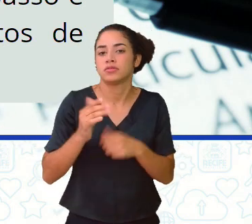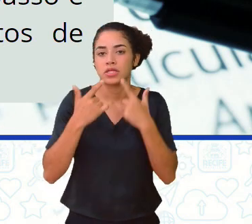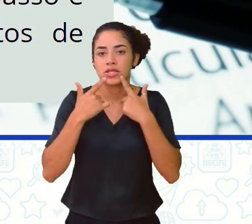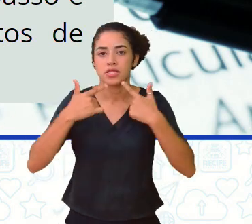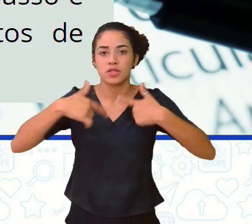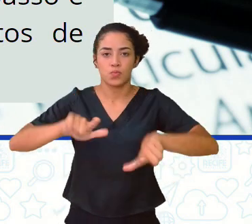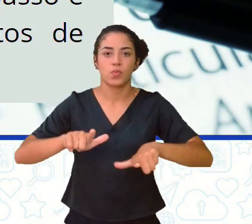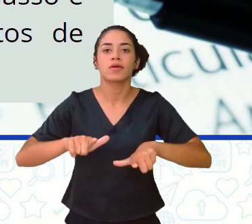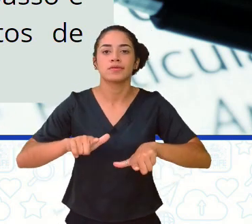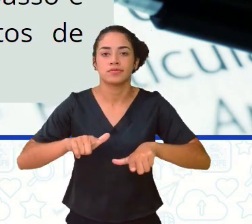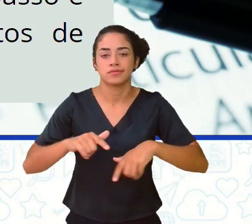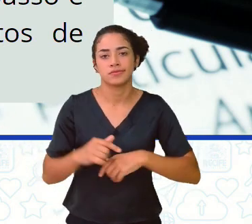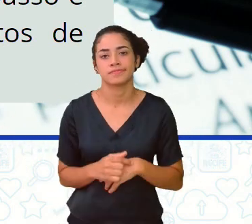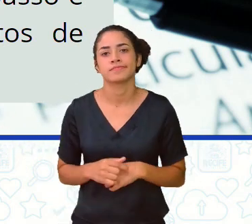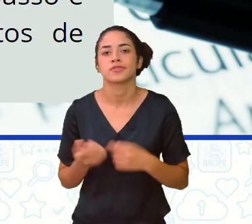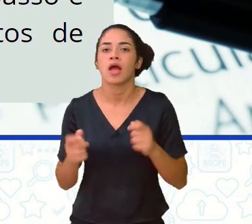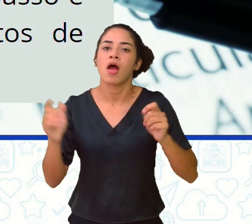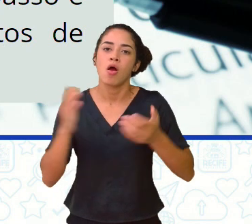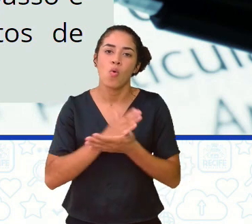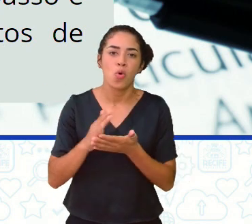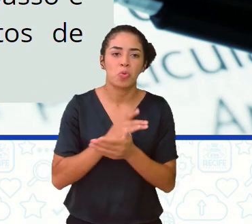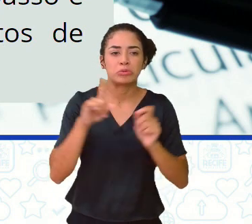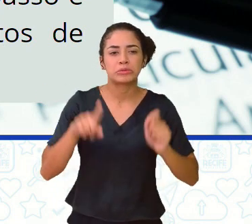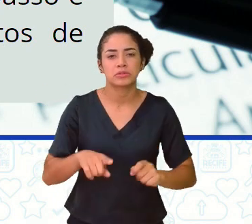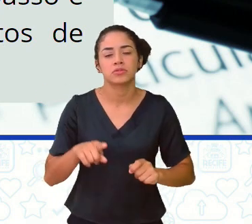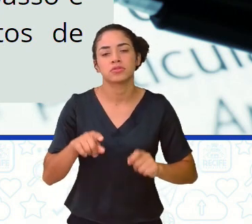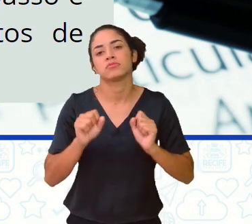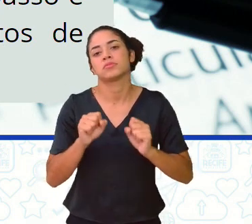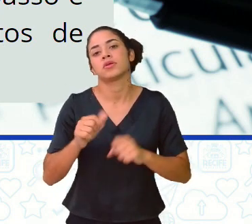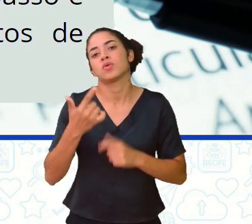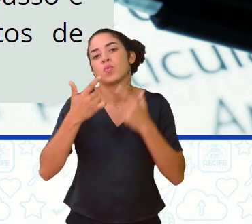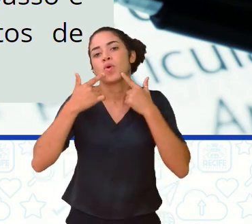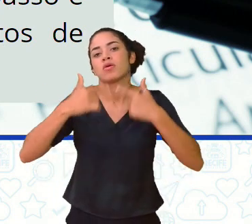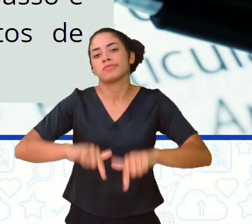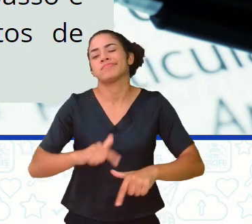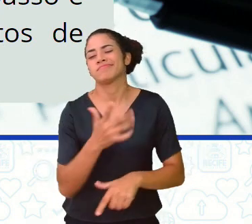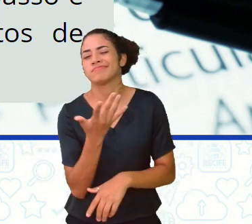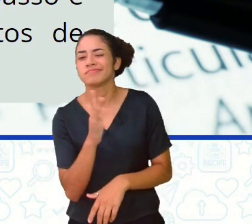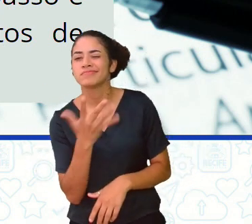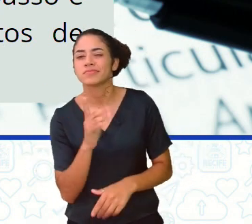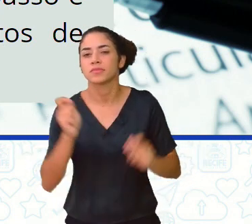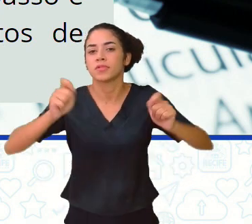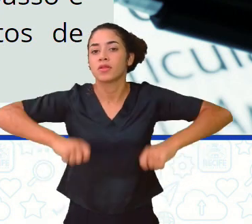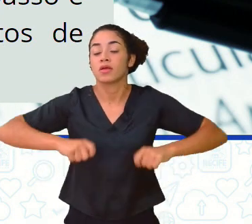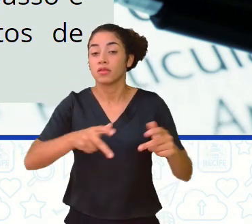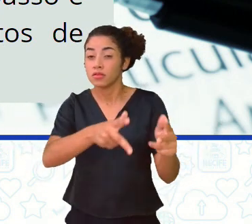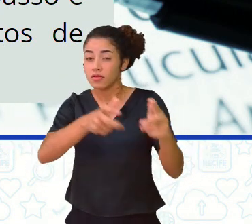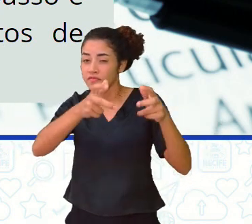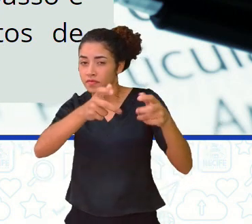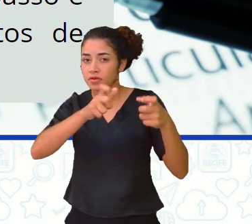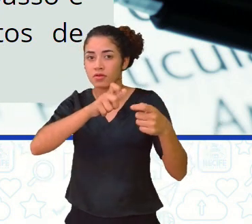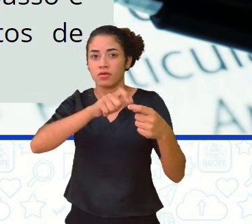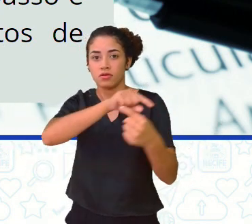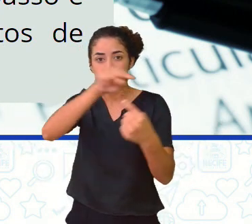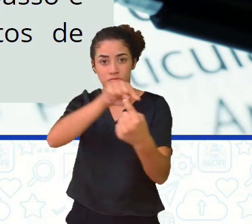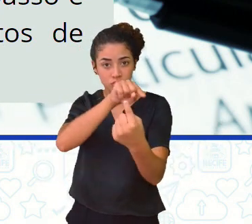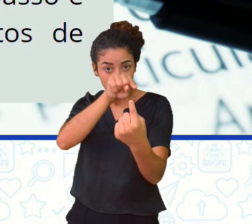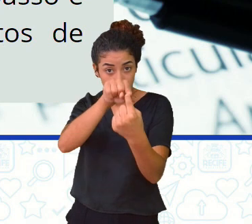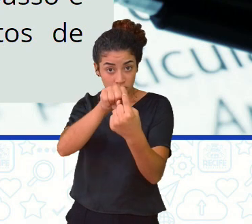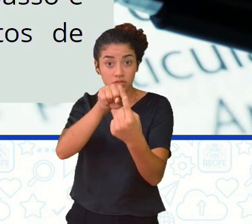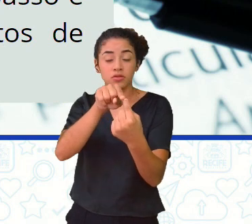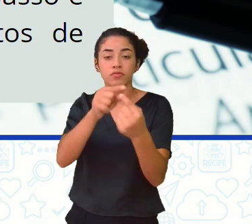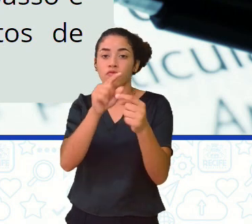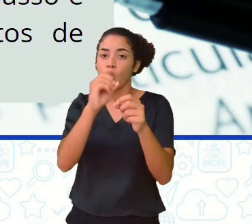a linguagem pode aparecer de forma mesclada. Portanto, para identificar a origem de um gênero de um